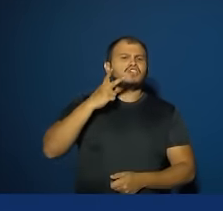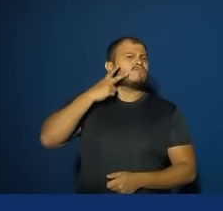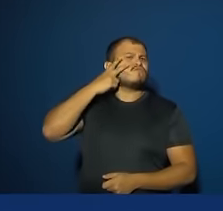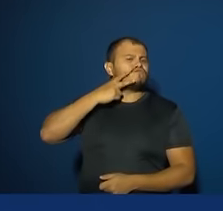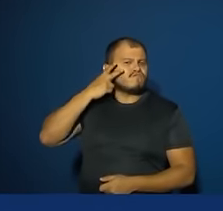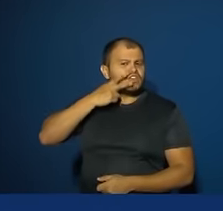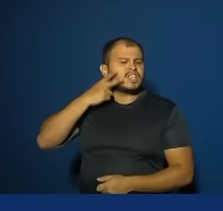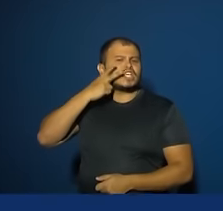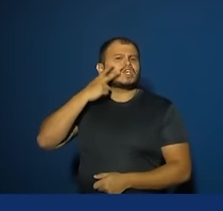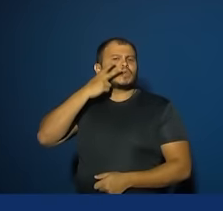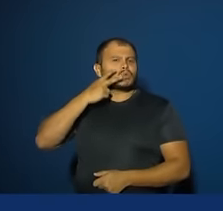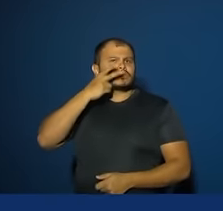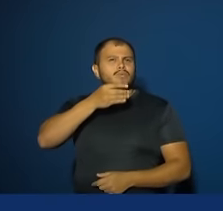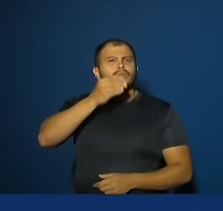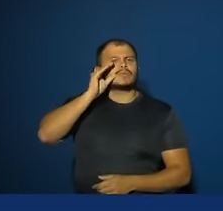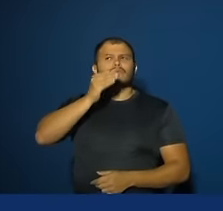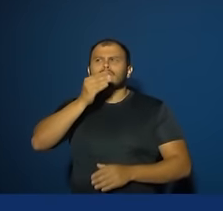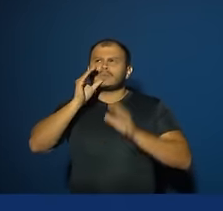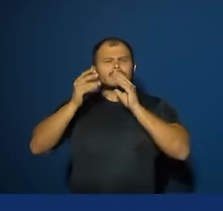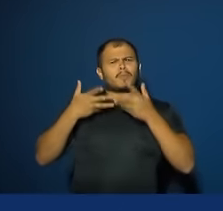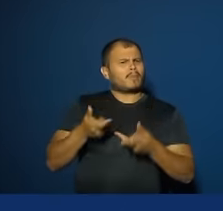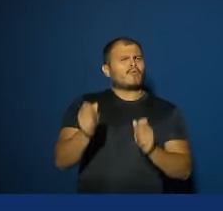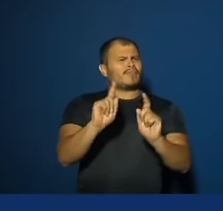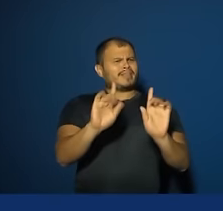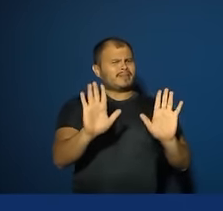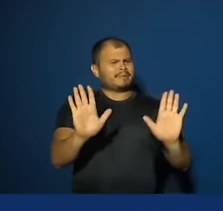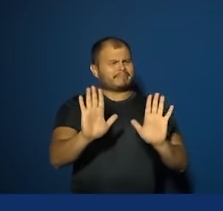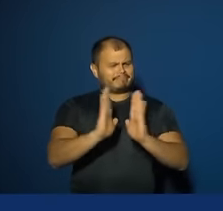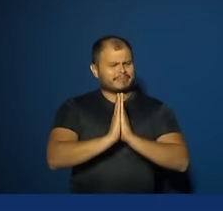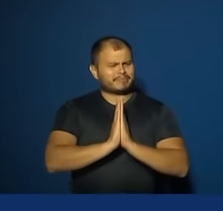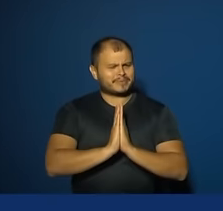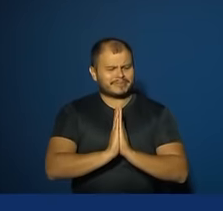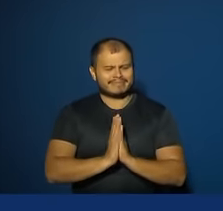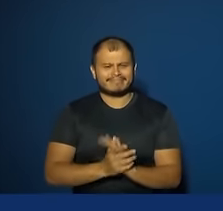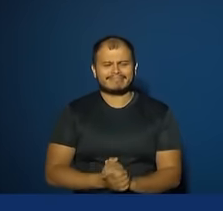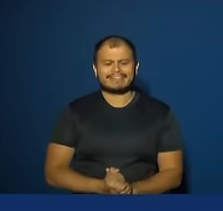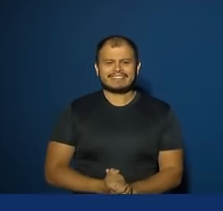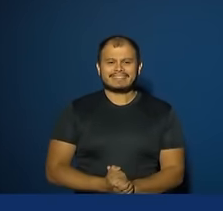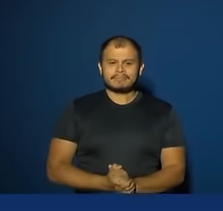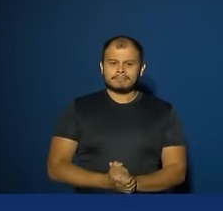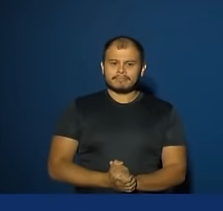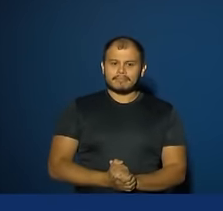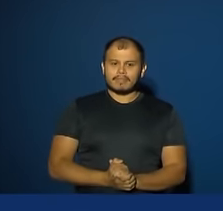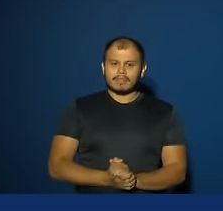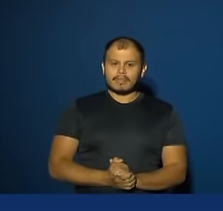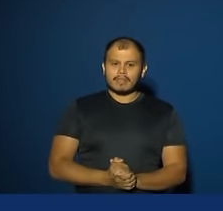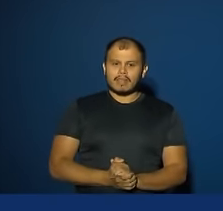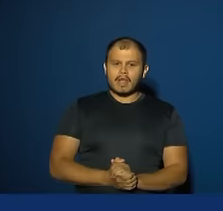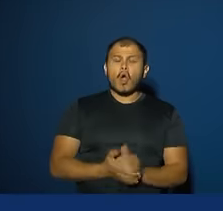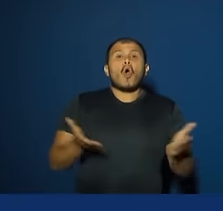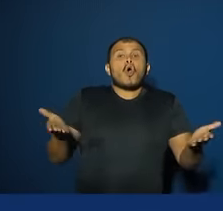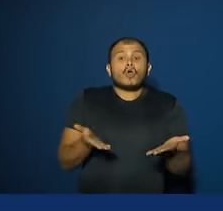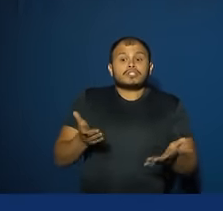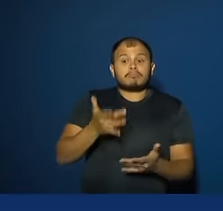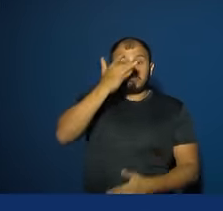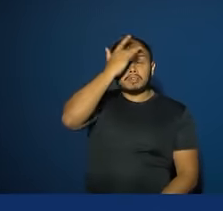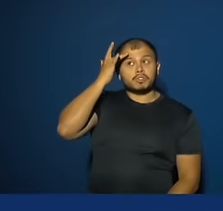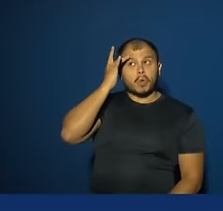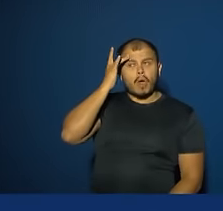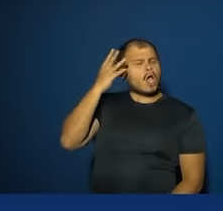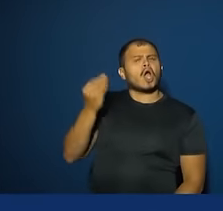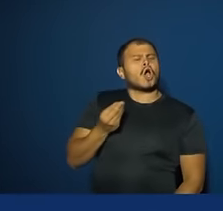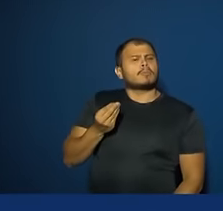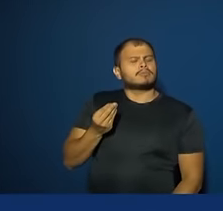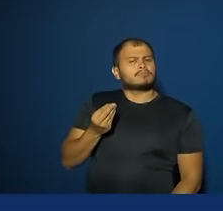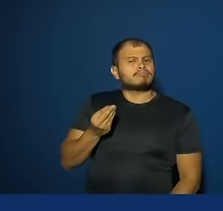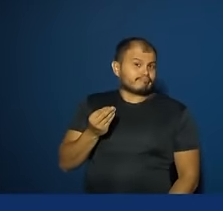toscana tá incluída nisso esse paciente tá como hoje hein André